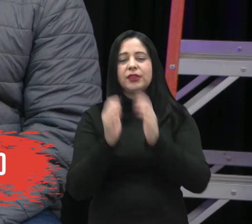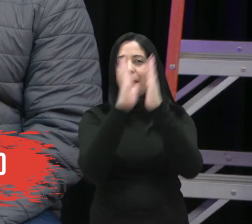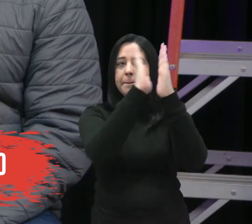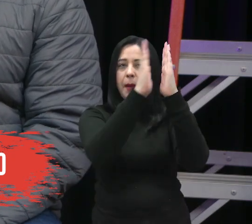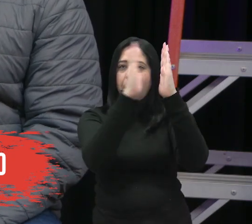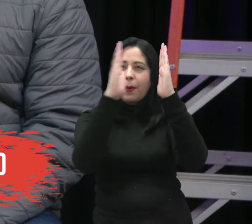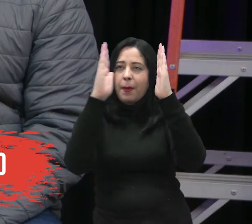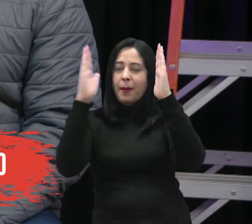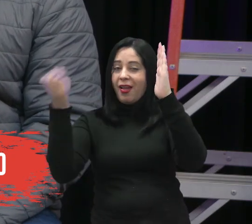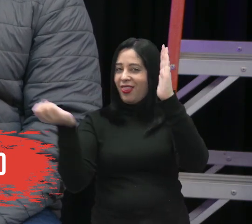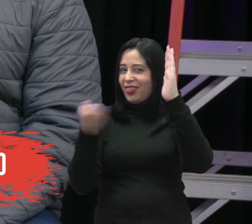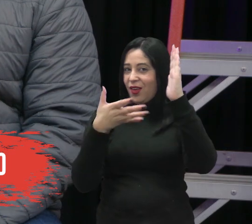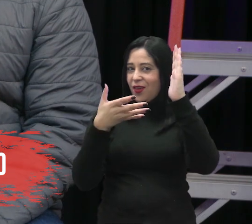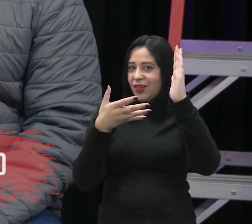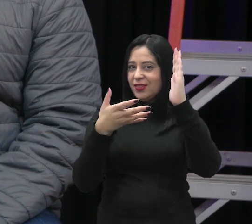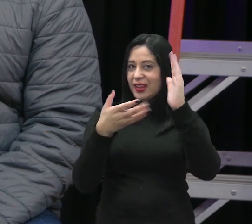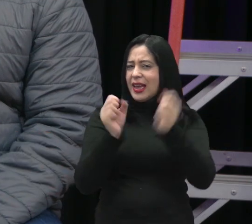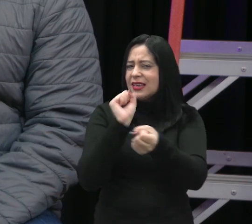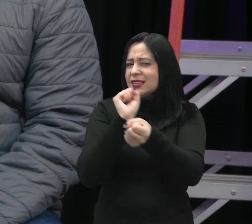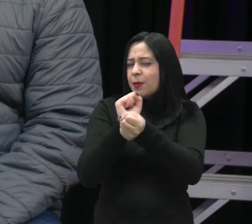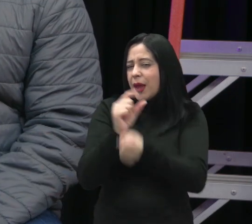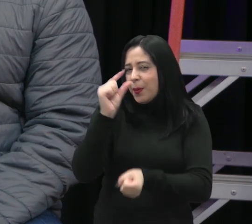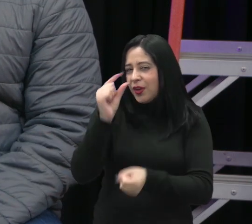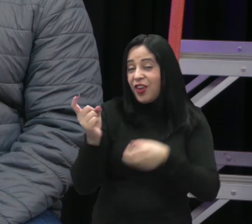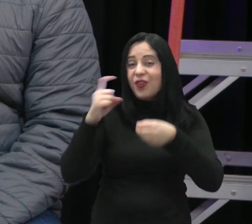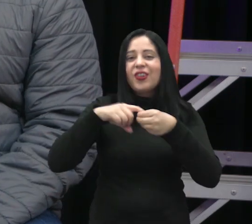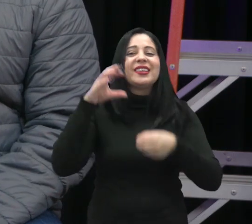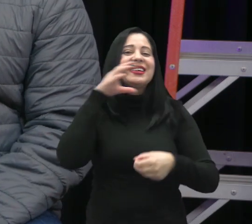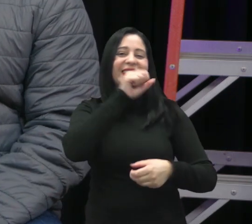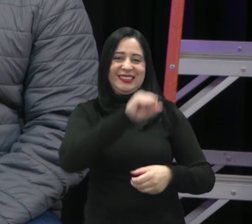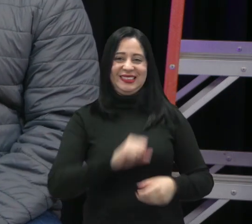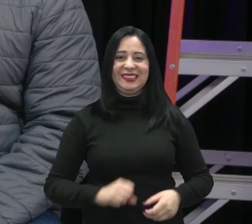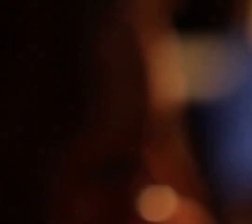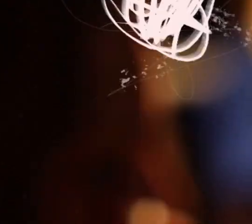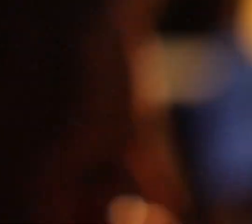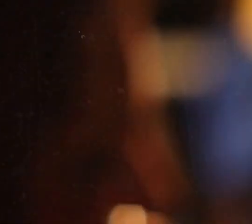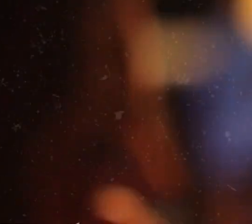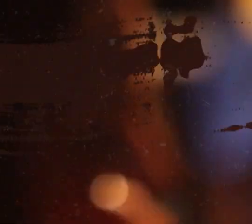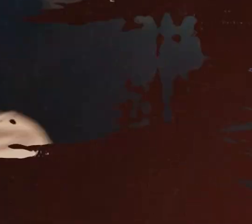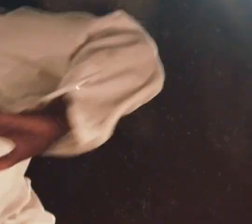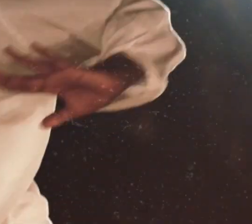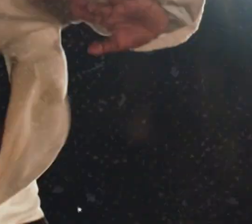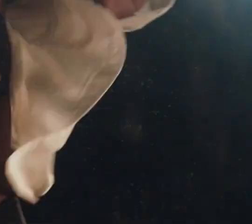estante de livros. Então, ó, você segura aí que a gente já volta rapidinho com Conexão Cultura.